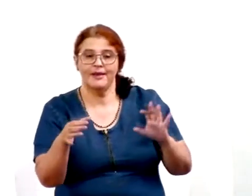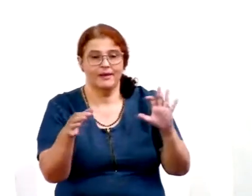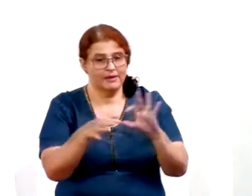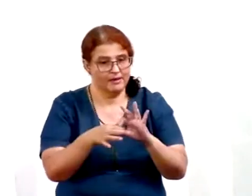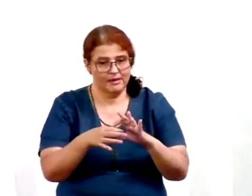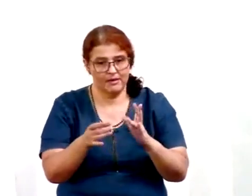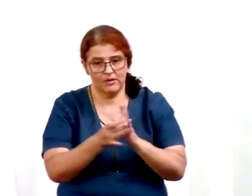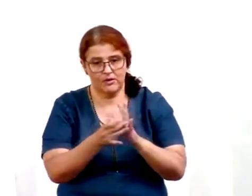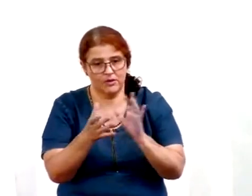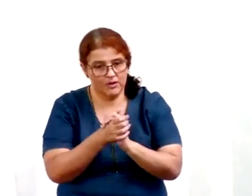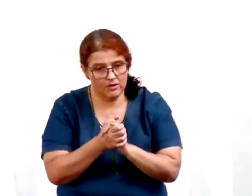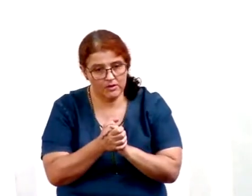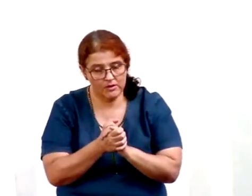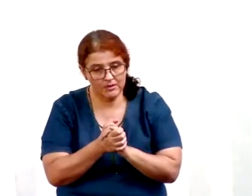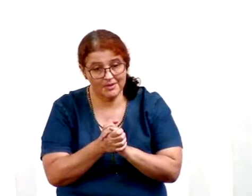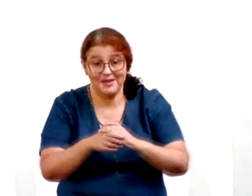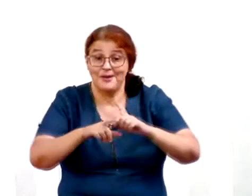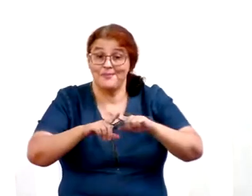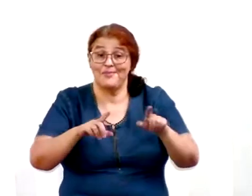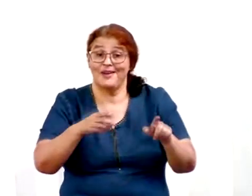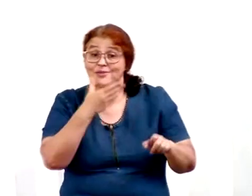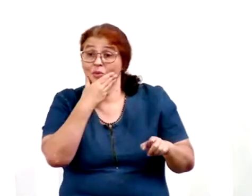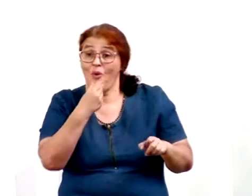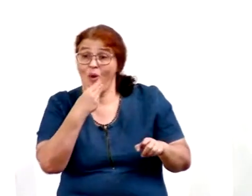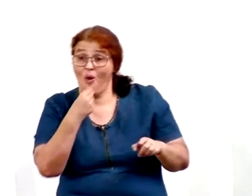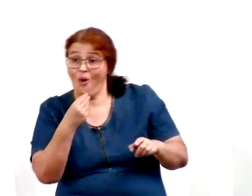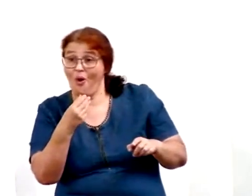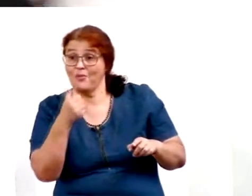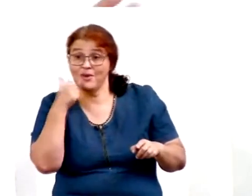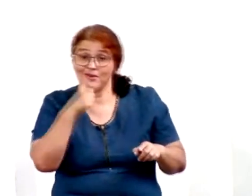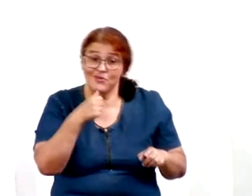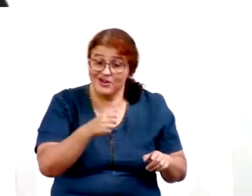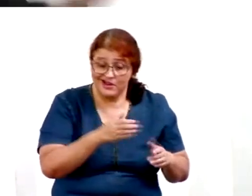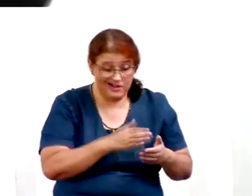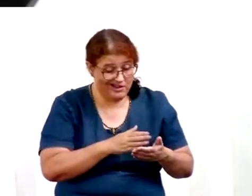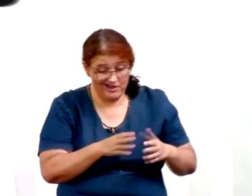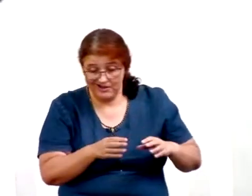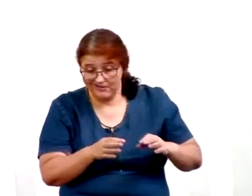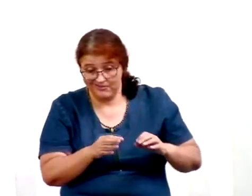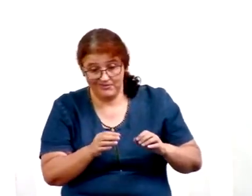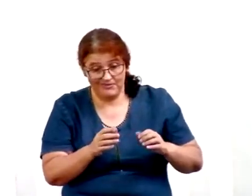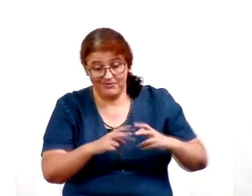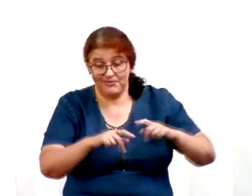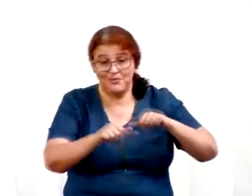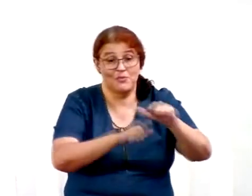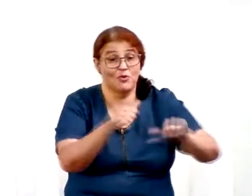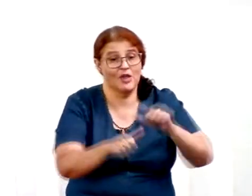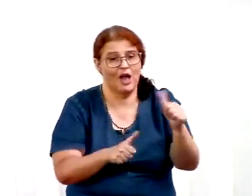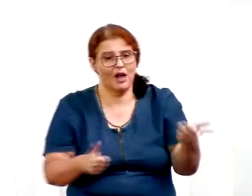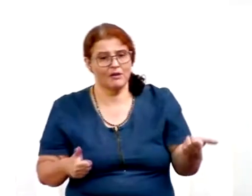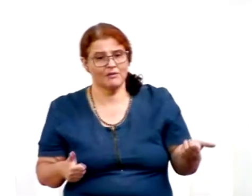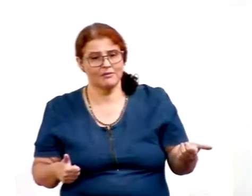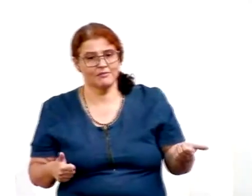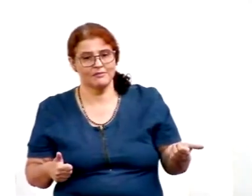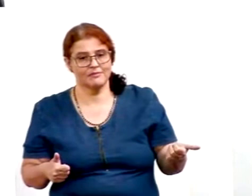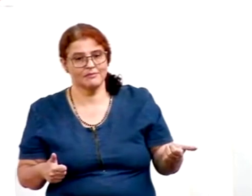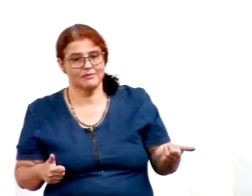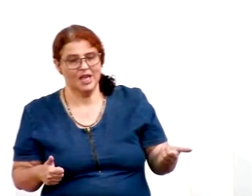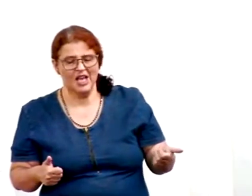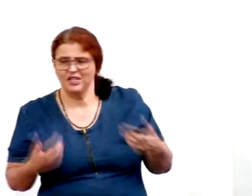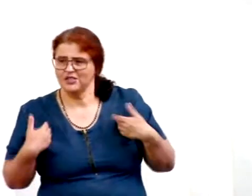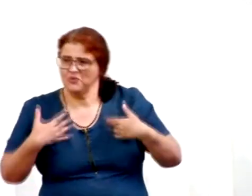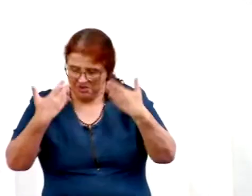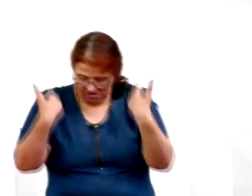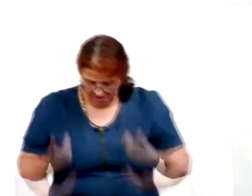usa conforme os seus próprios pensamentos, eu vou usar o meu corpo do jeito que eu quero usar, eu não